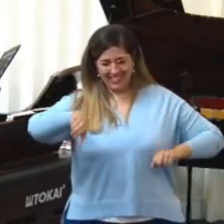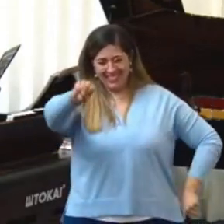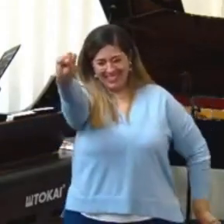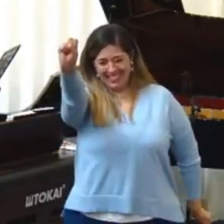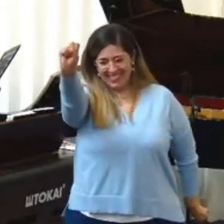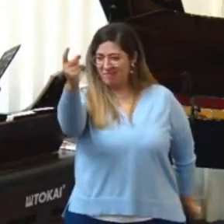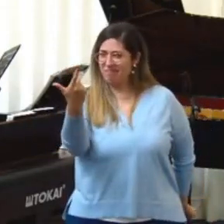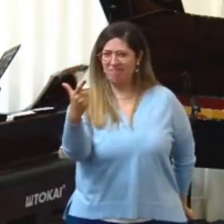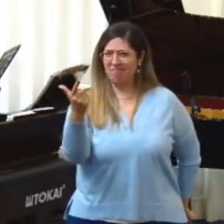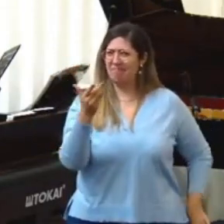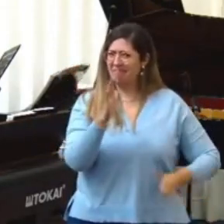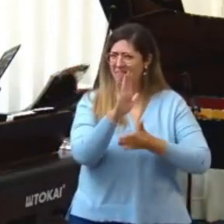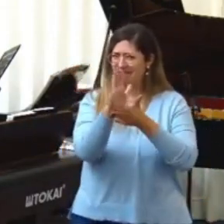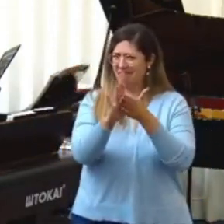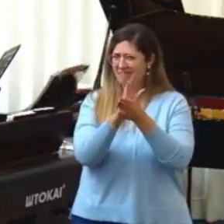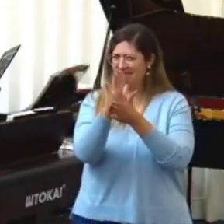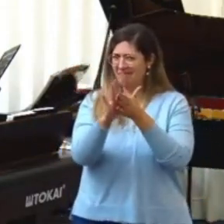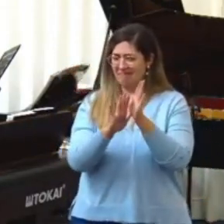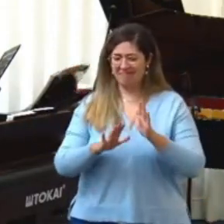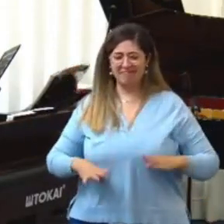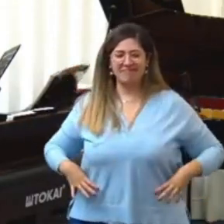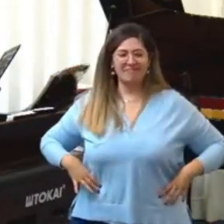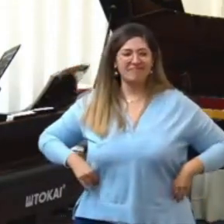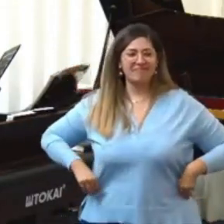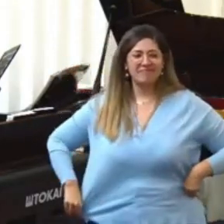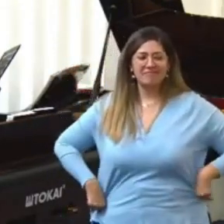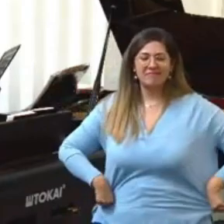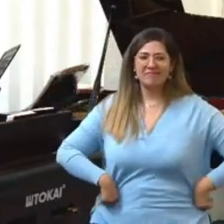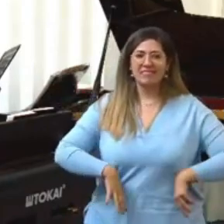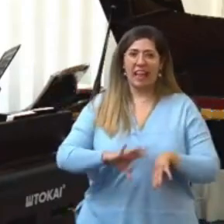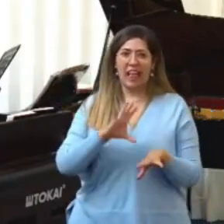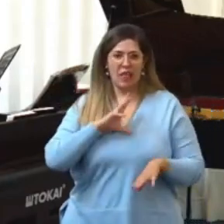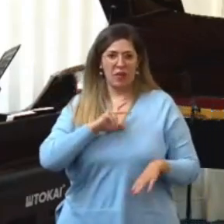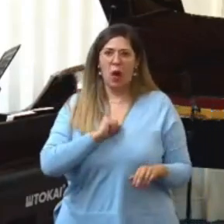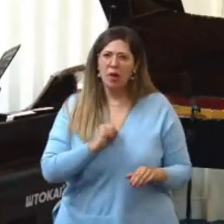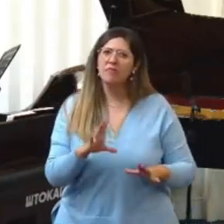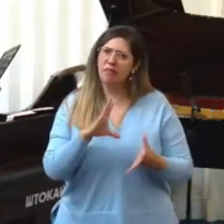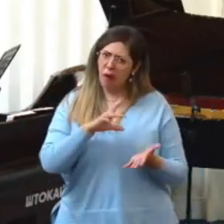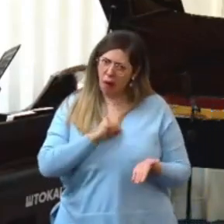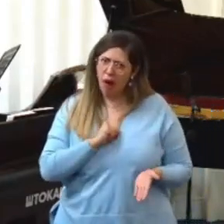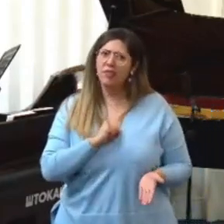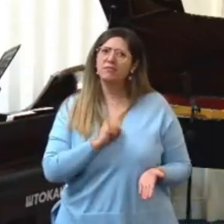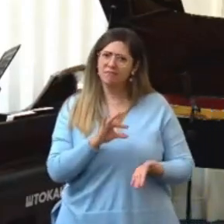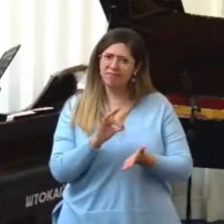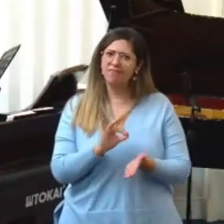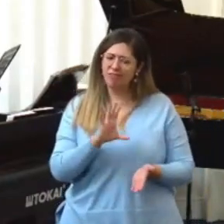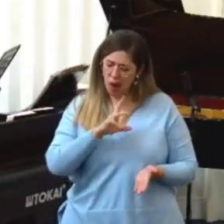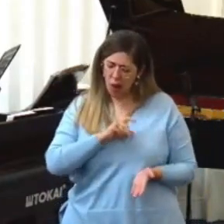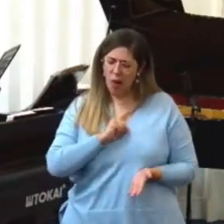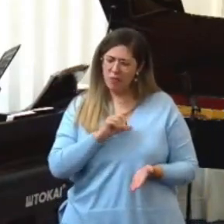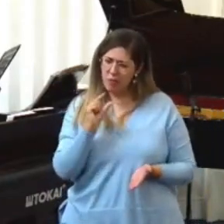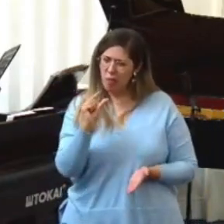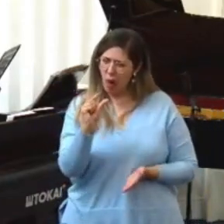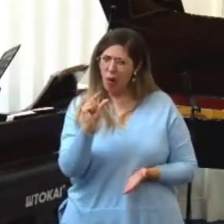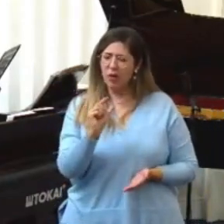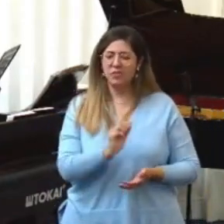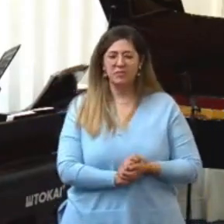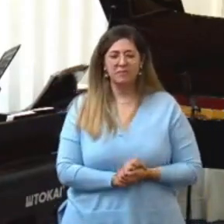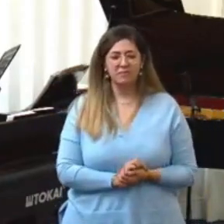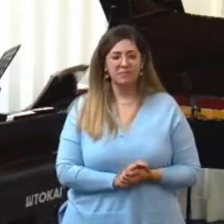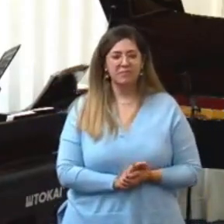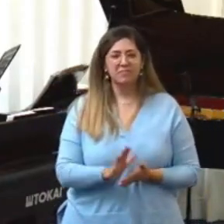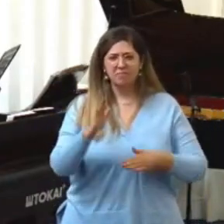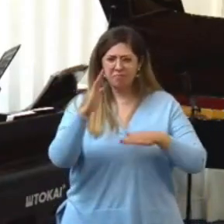DC, viu? Isso não quer dizer que o pastor também não goste de alguns super-heróis. Eu gostava muito, até gosto um pouco,